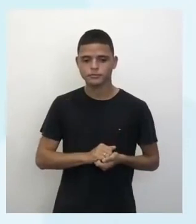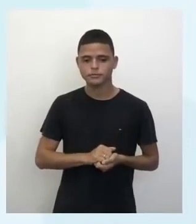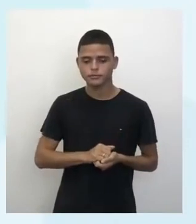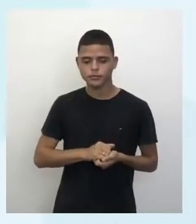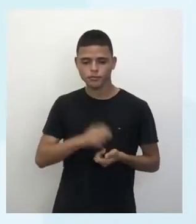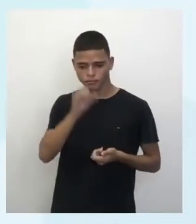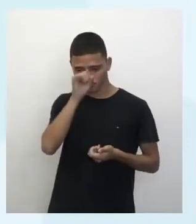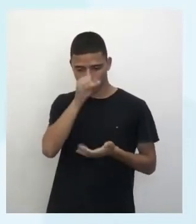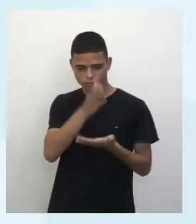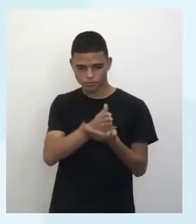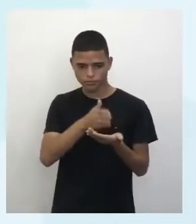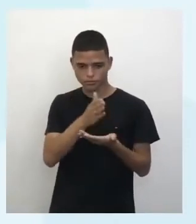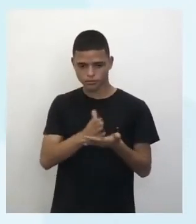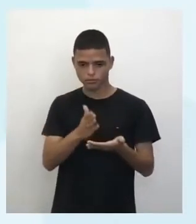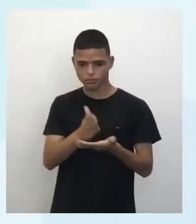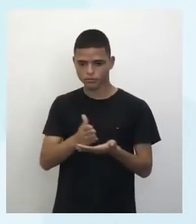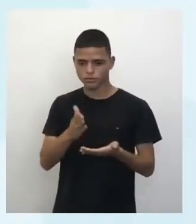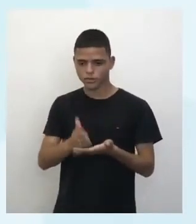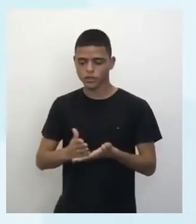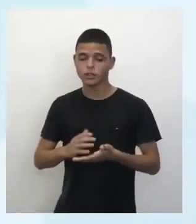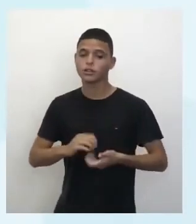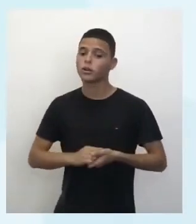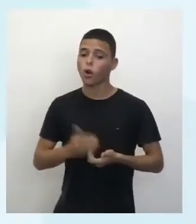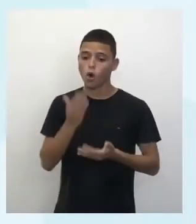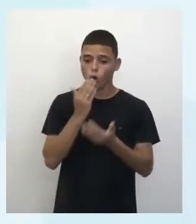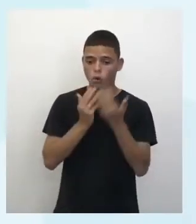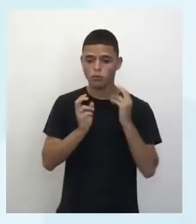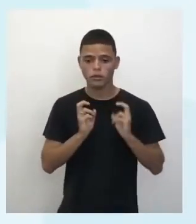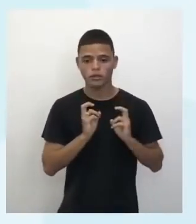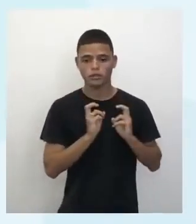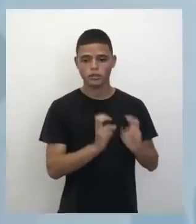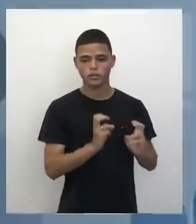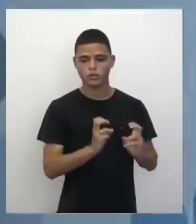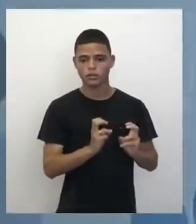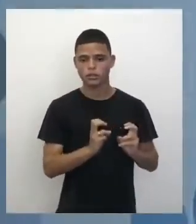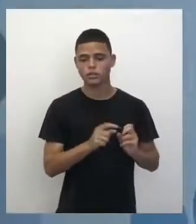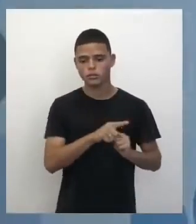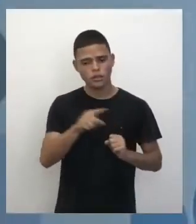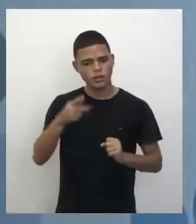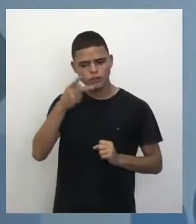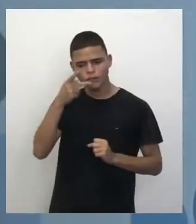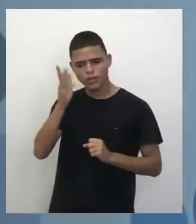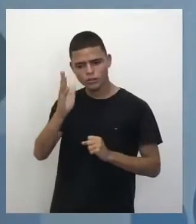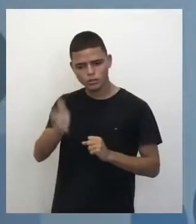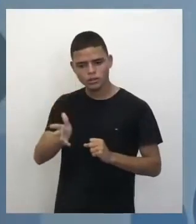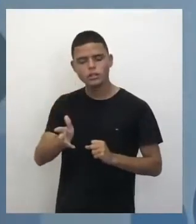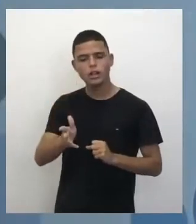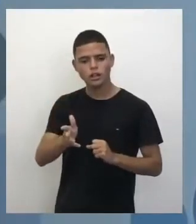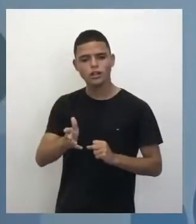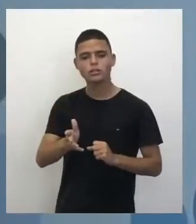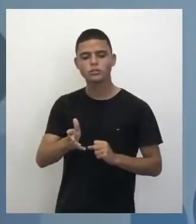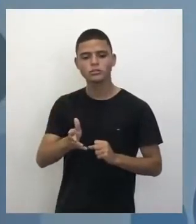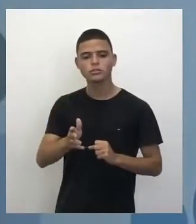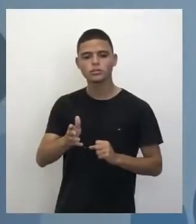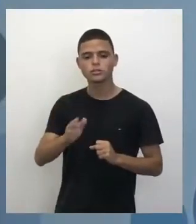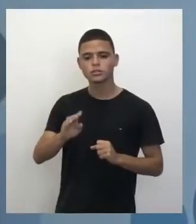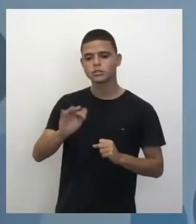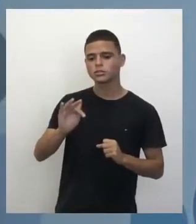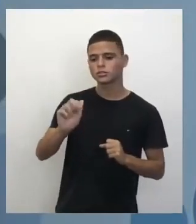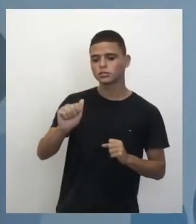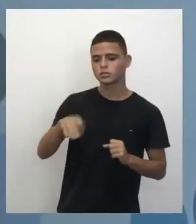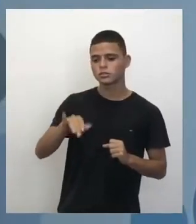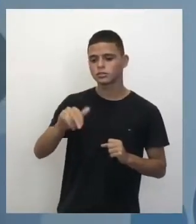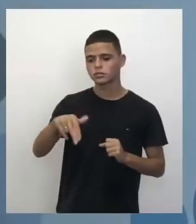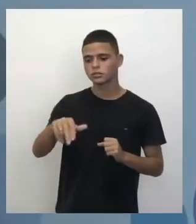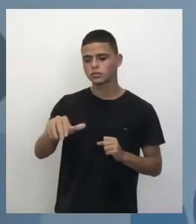né? Comendo aonde? No metrô. Exato, mas você não vai falar mais sobre isso não, porque você já falou pra gente. Professora Fabiana, por que